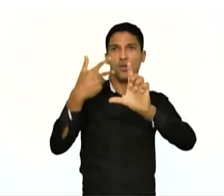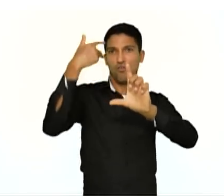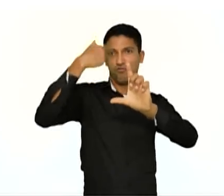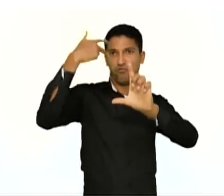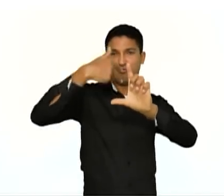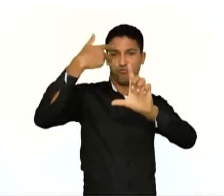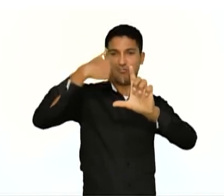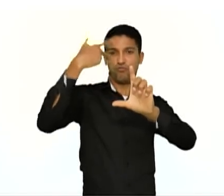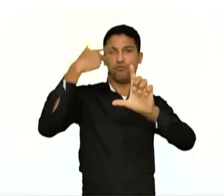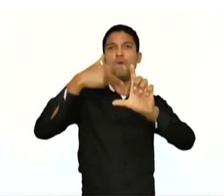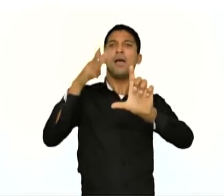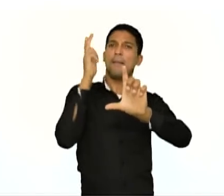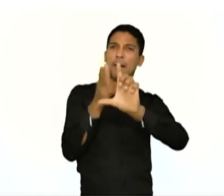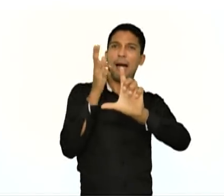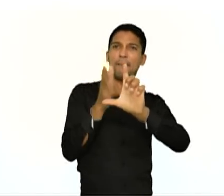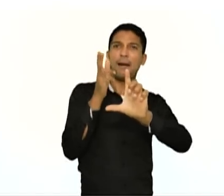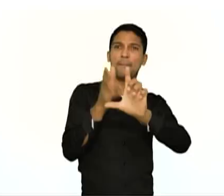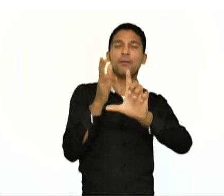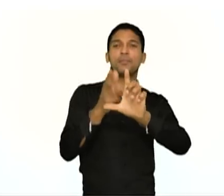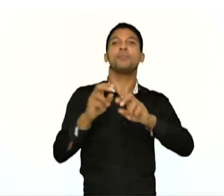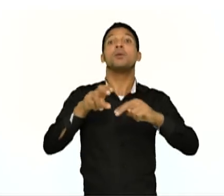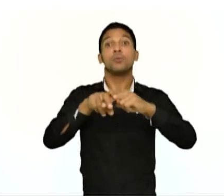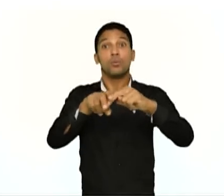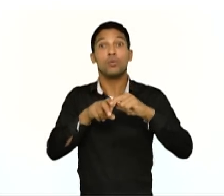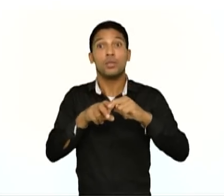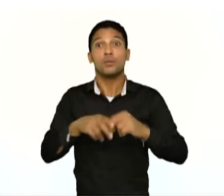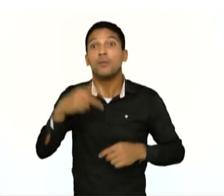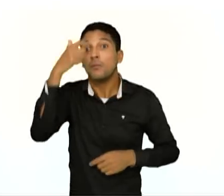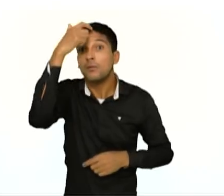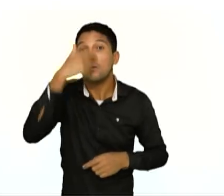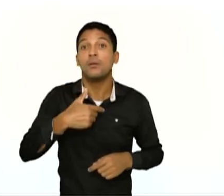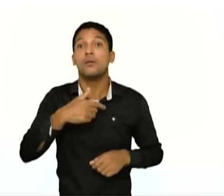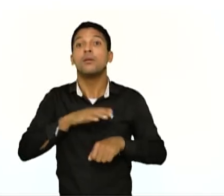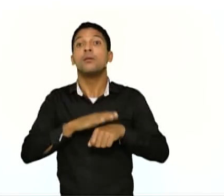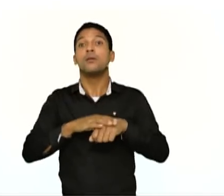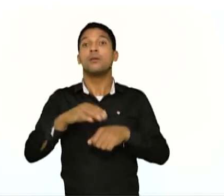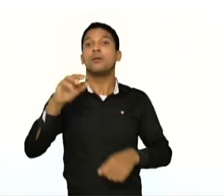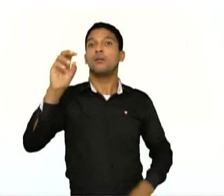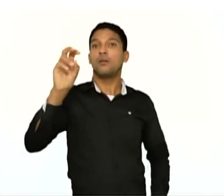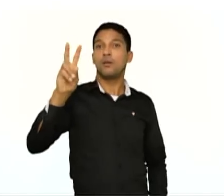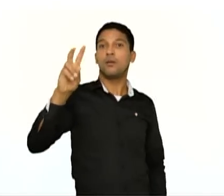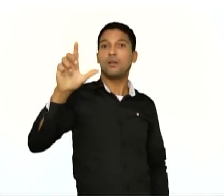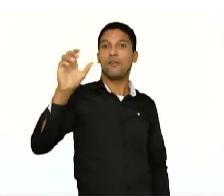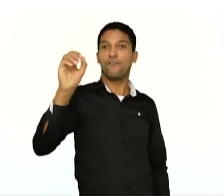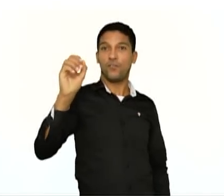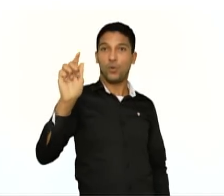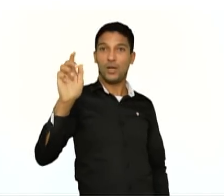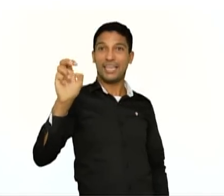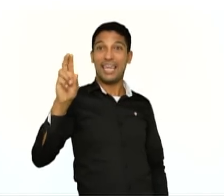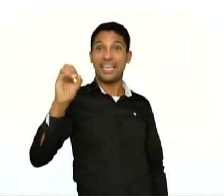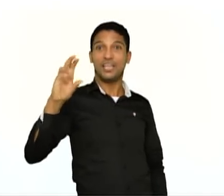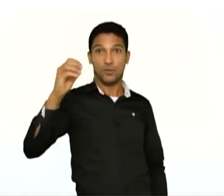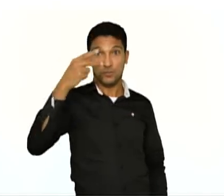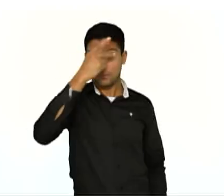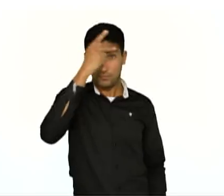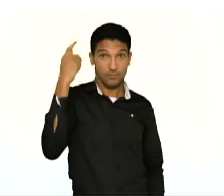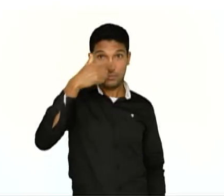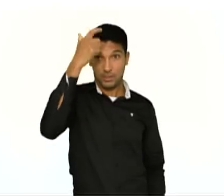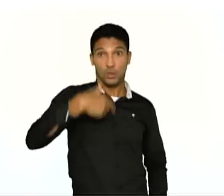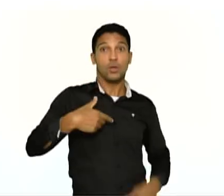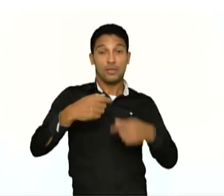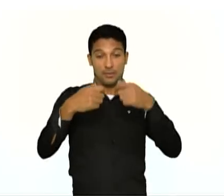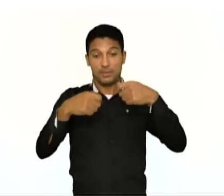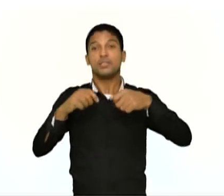criar um canal no site que funcionará como um vlog para seus vídeos. No entanto, existem outras